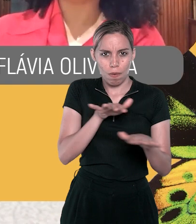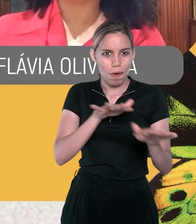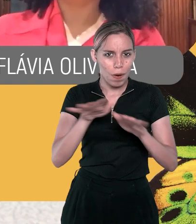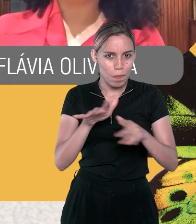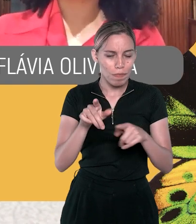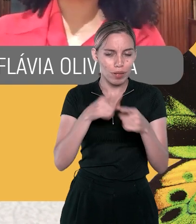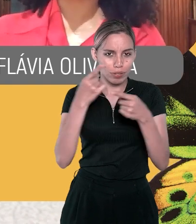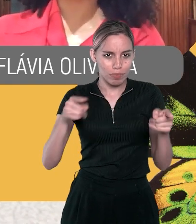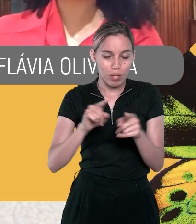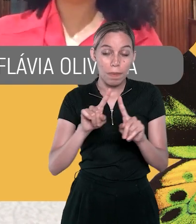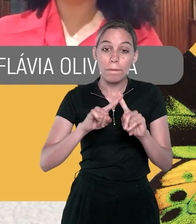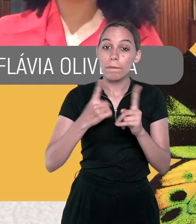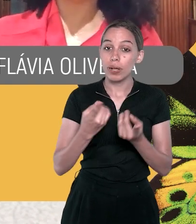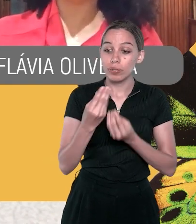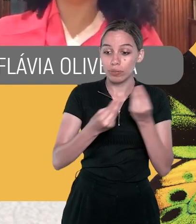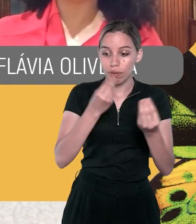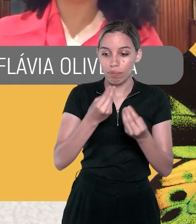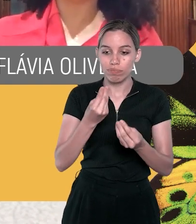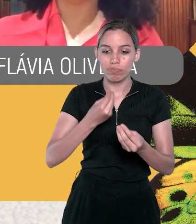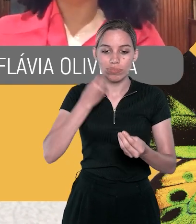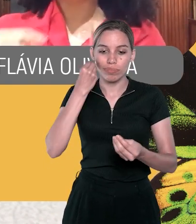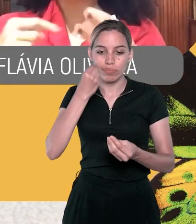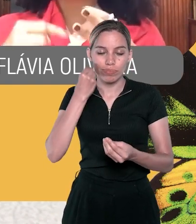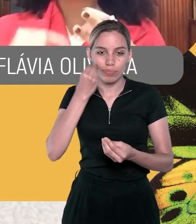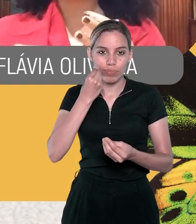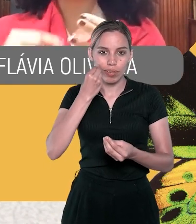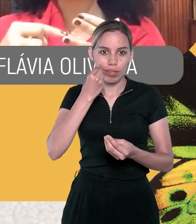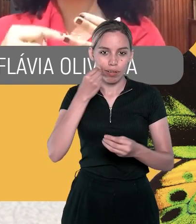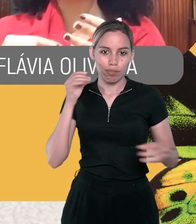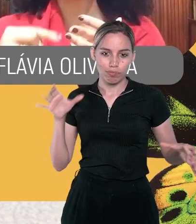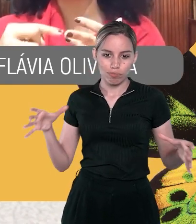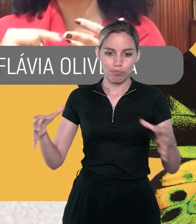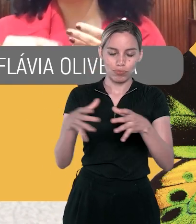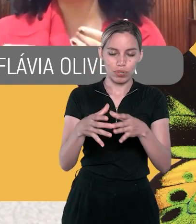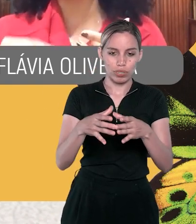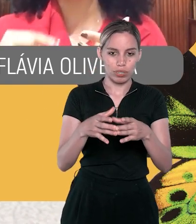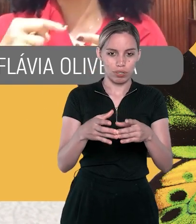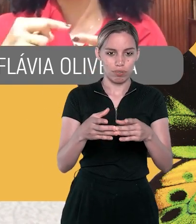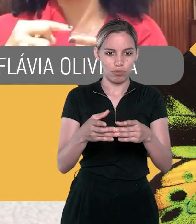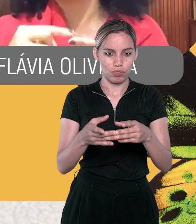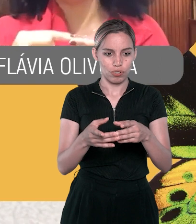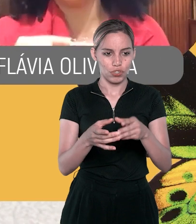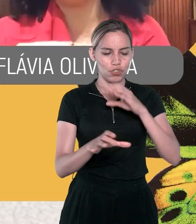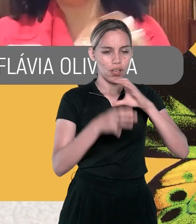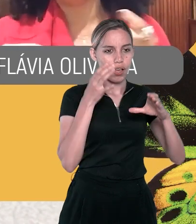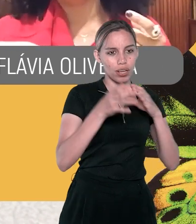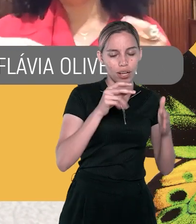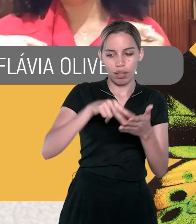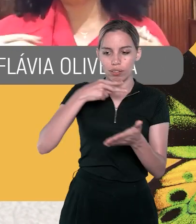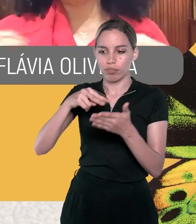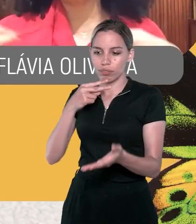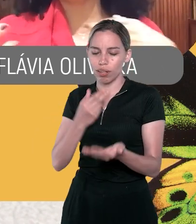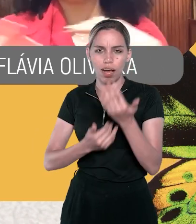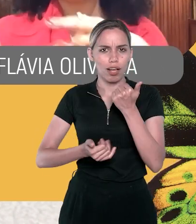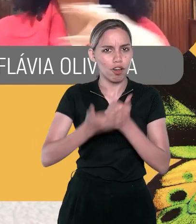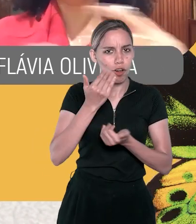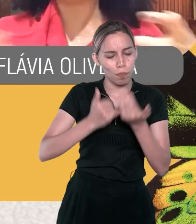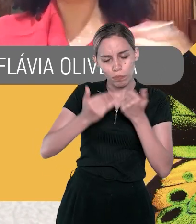mas uma experiência coletiva de canto, de dança, de comida, né,